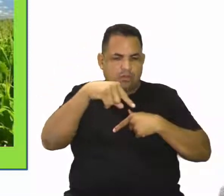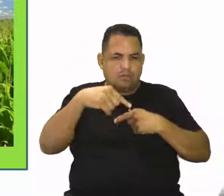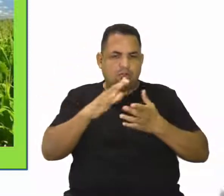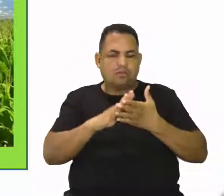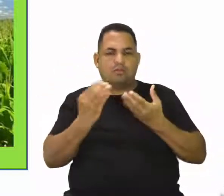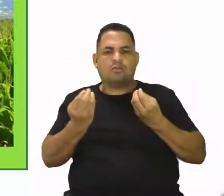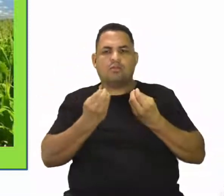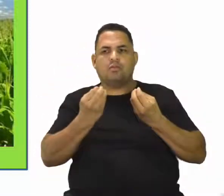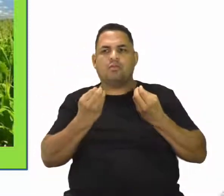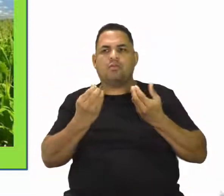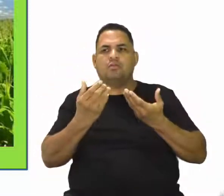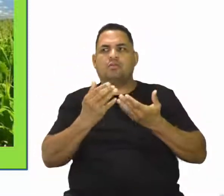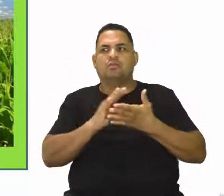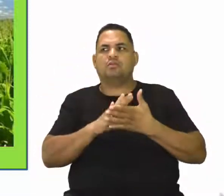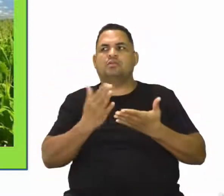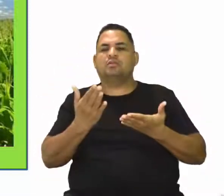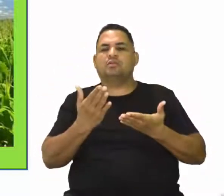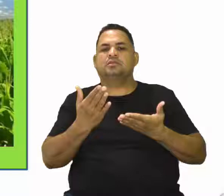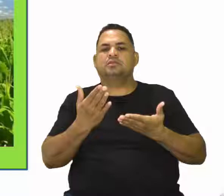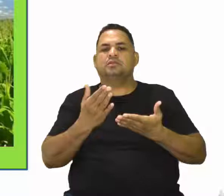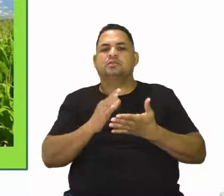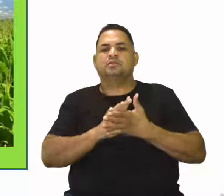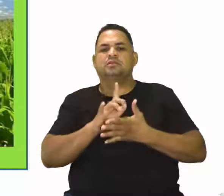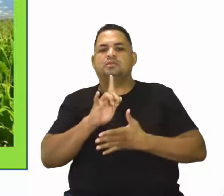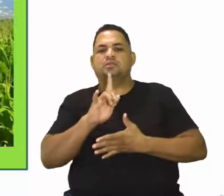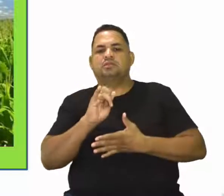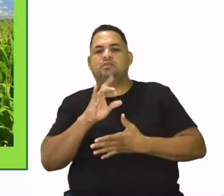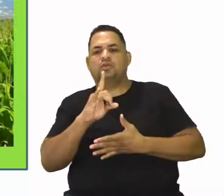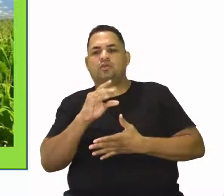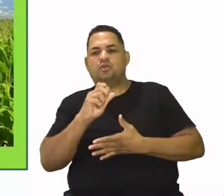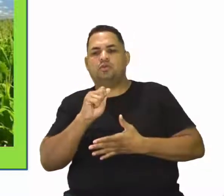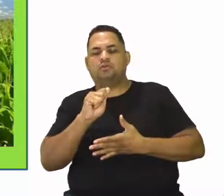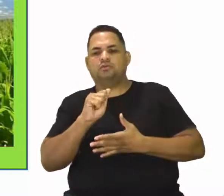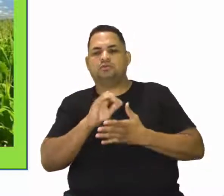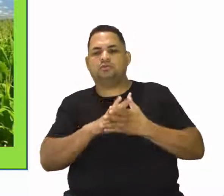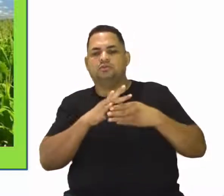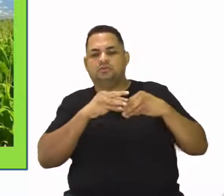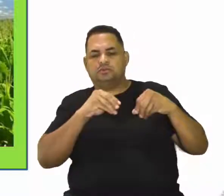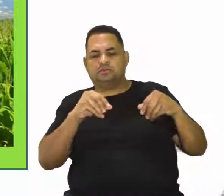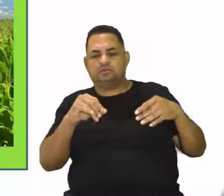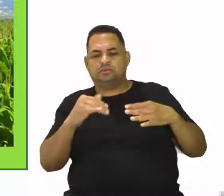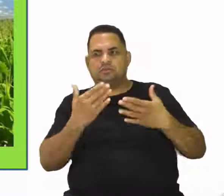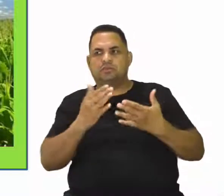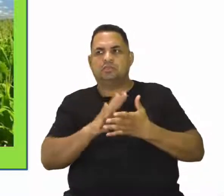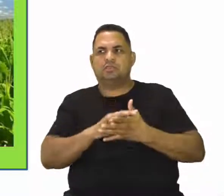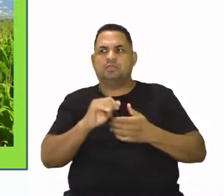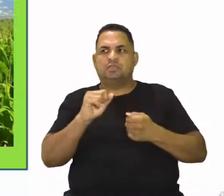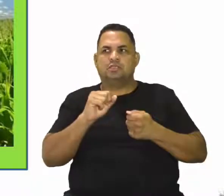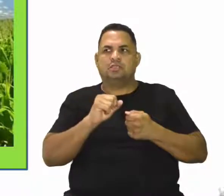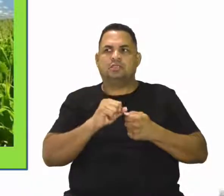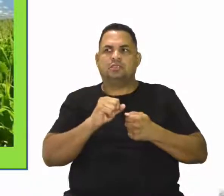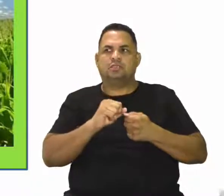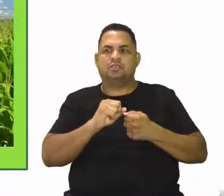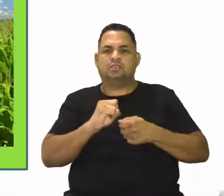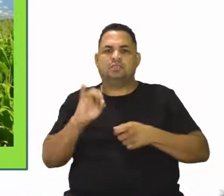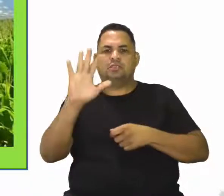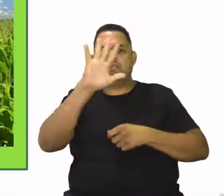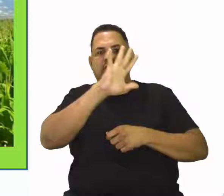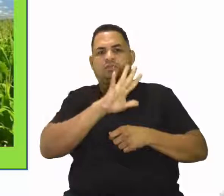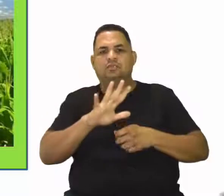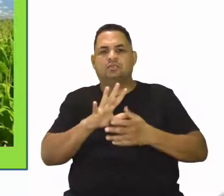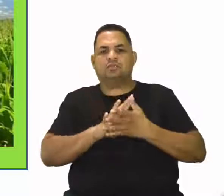material, e aí sem contar na questão da geologia, fazer